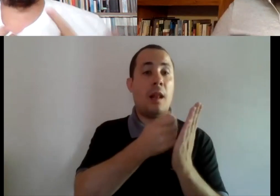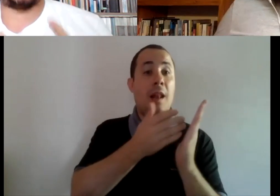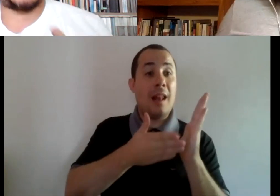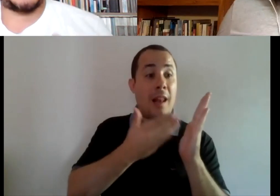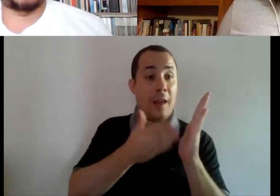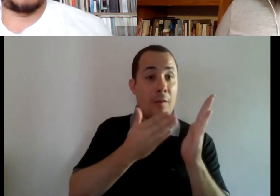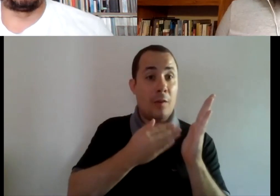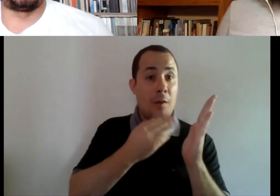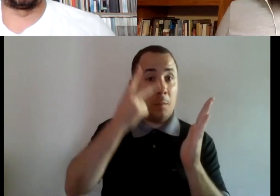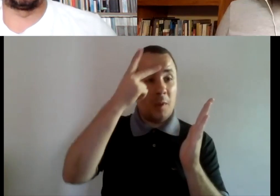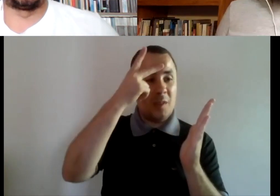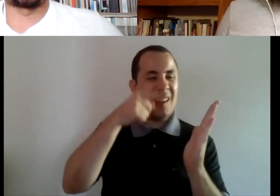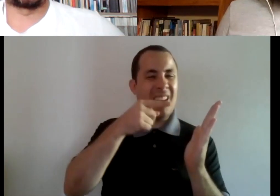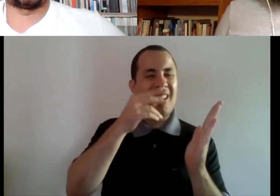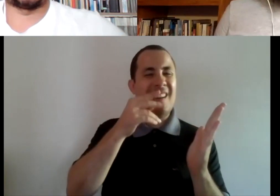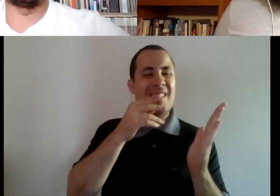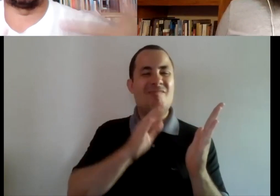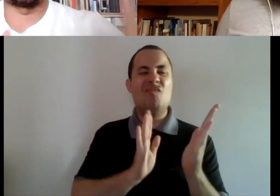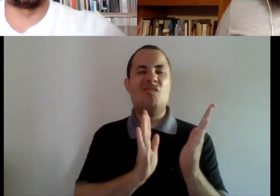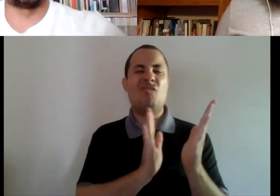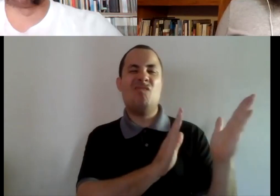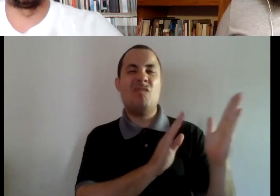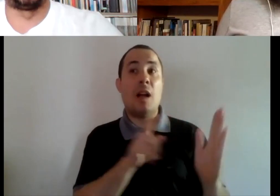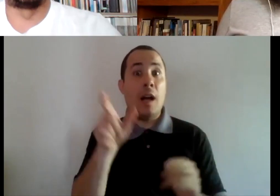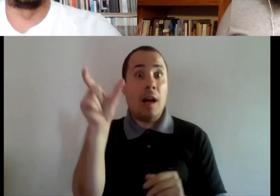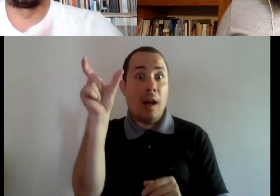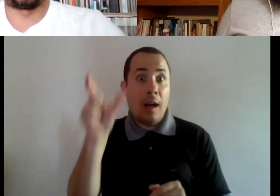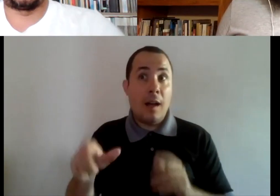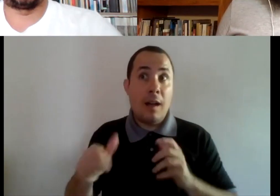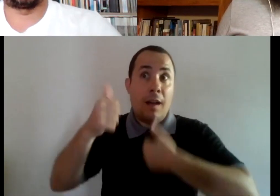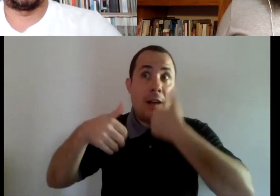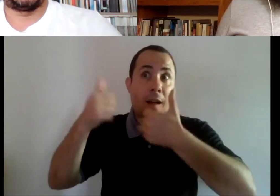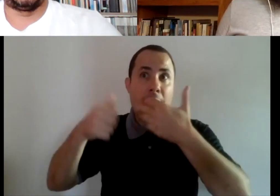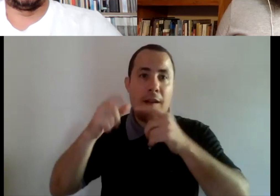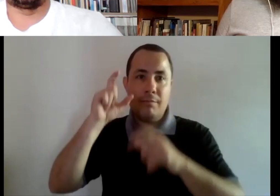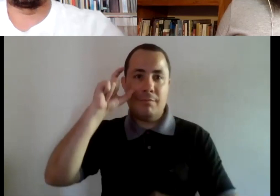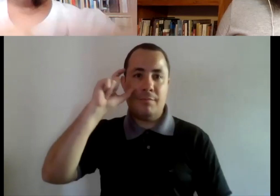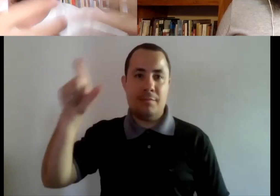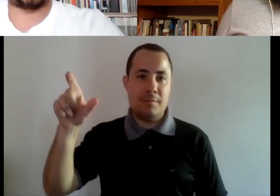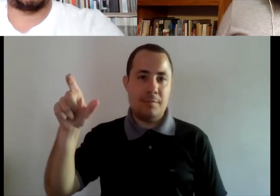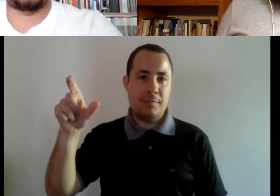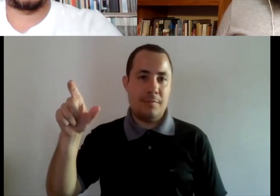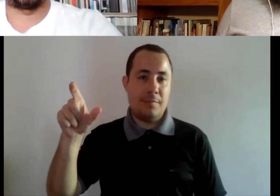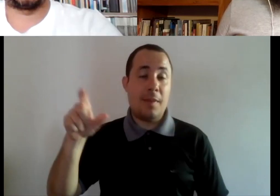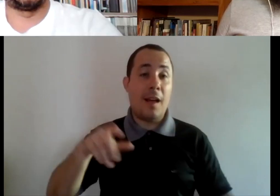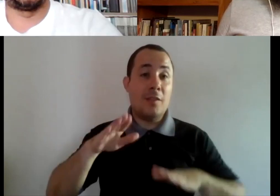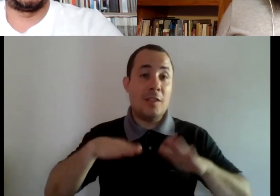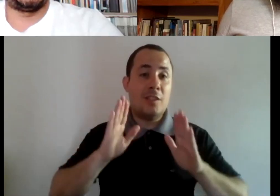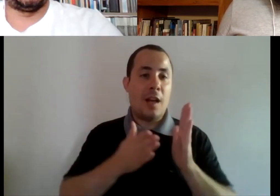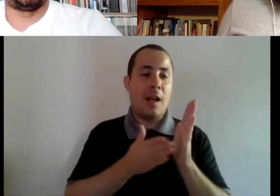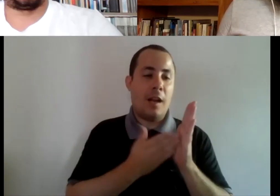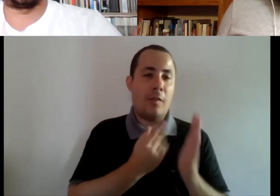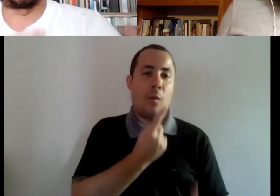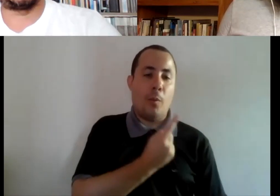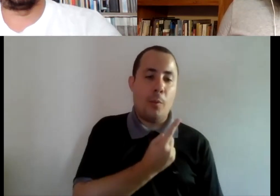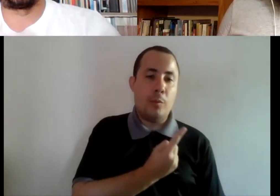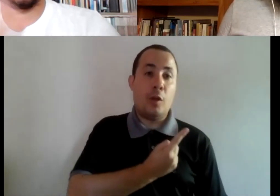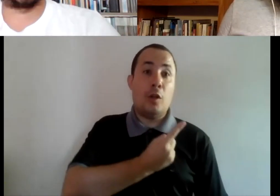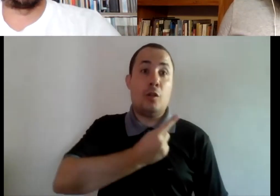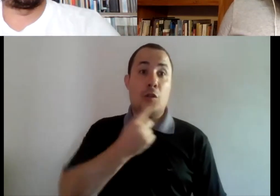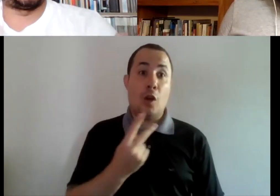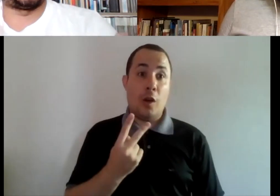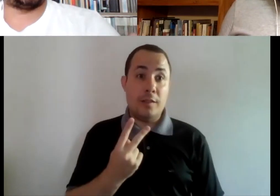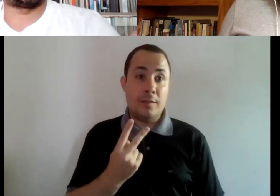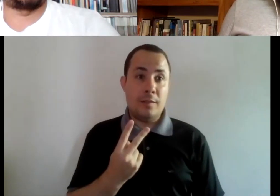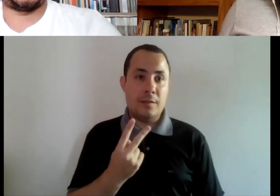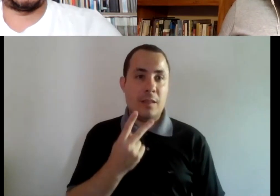ser esperado. É muito curioso, porque tem gente lançando um livro, 2, e ele não consegue repercutir. E outros que, por